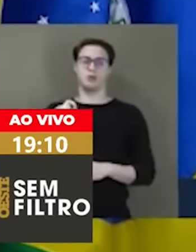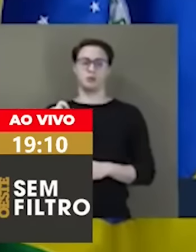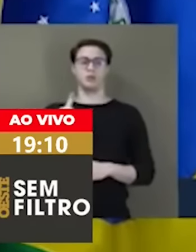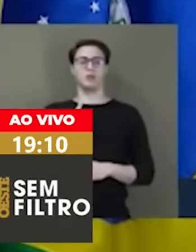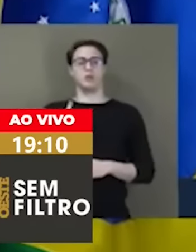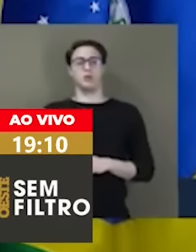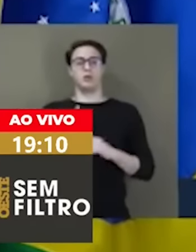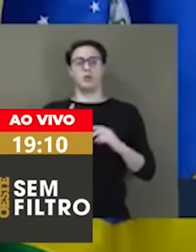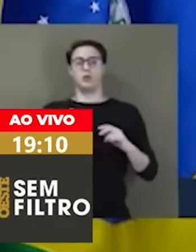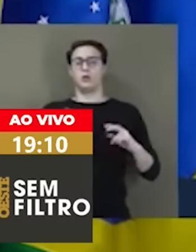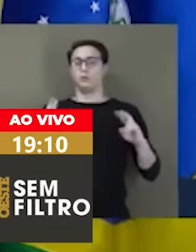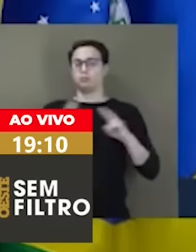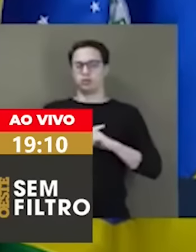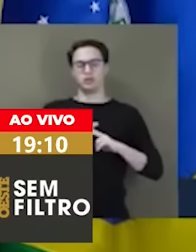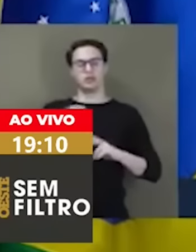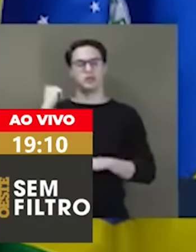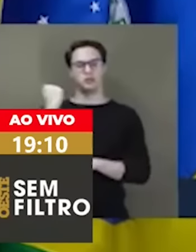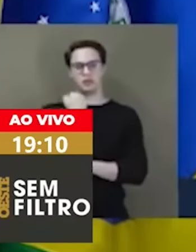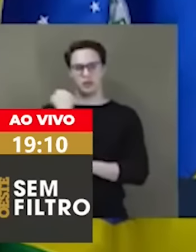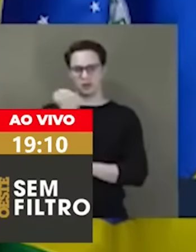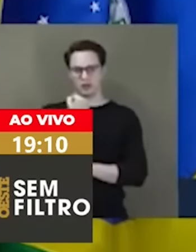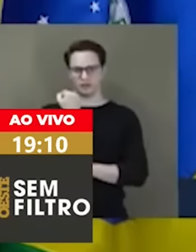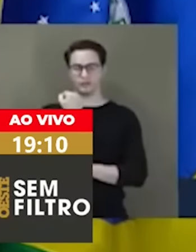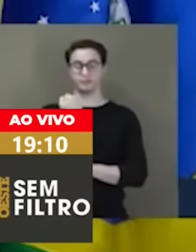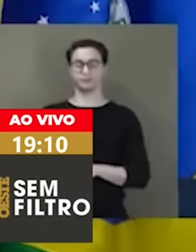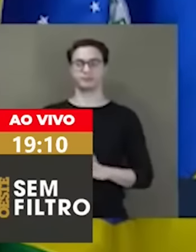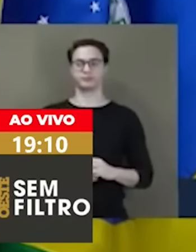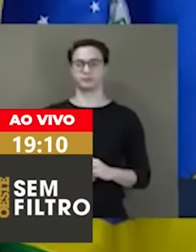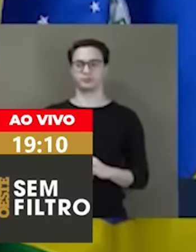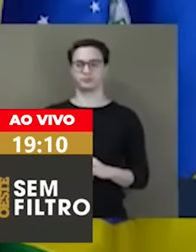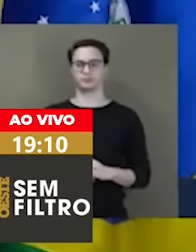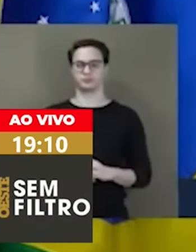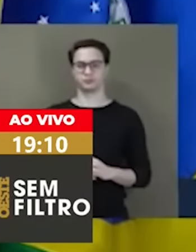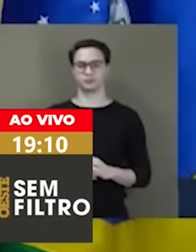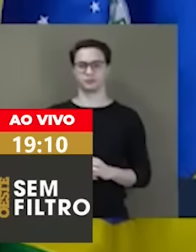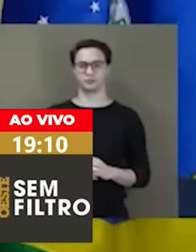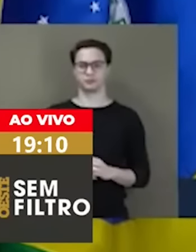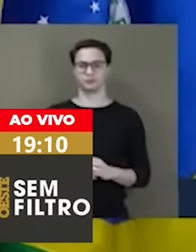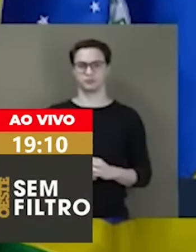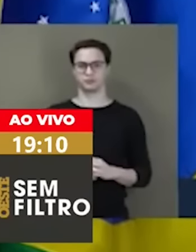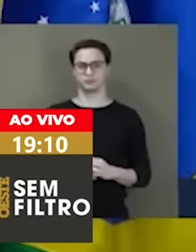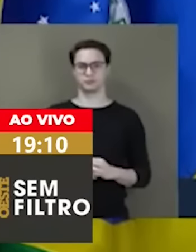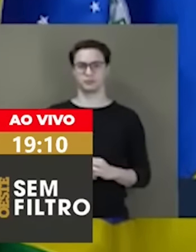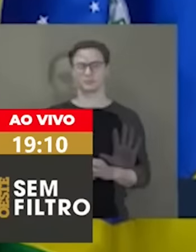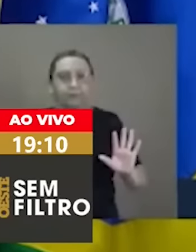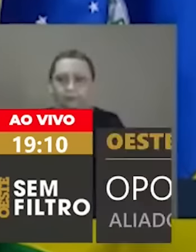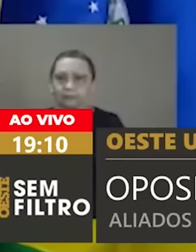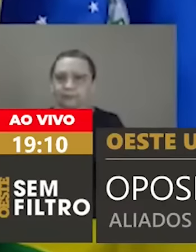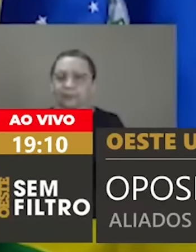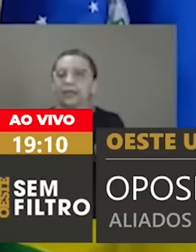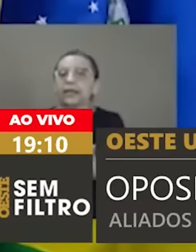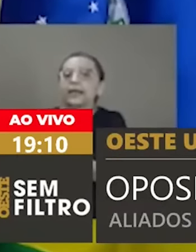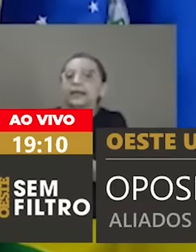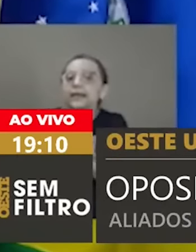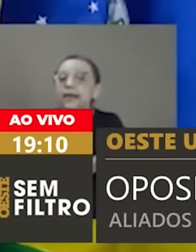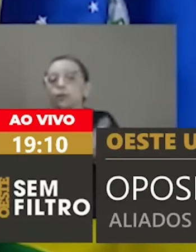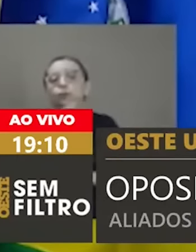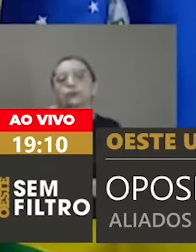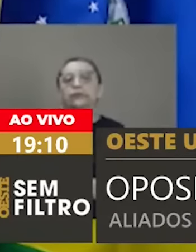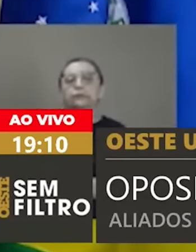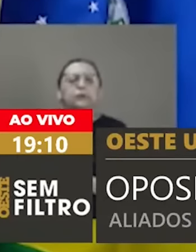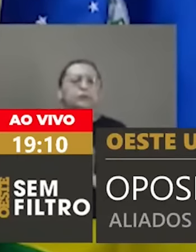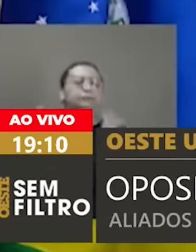das Forças Armadas não podem se omitir diante do que chamou de devassa persecutória nenhuma